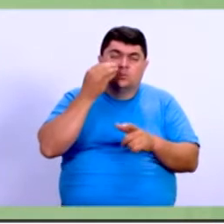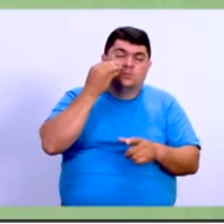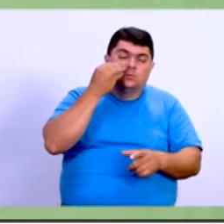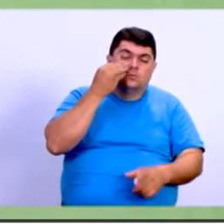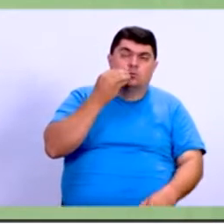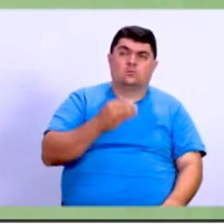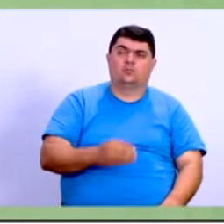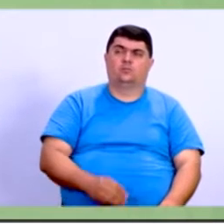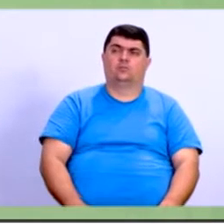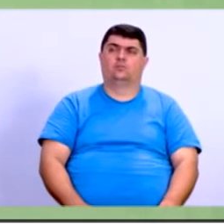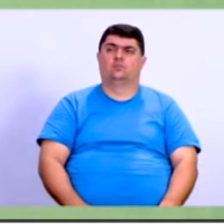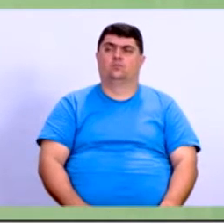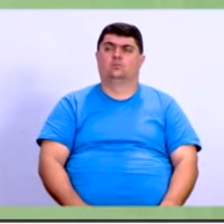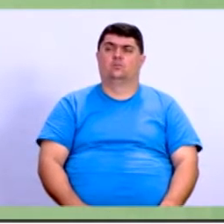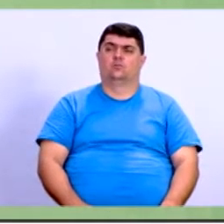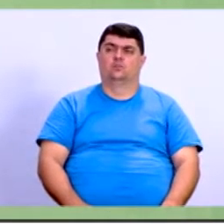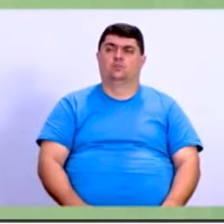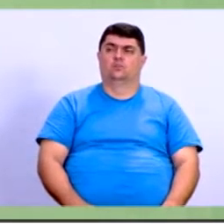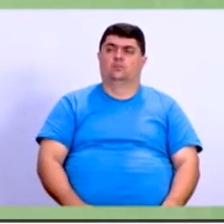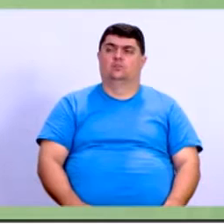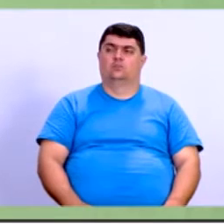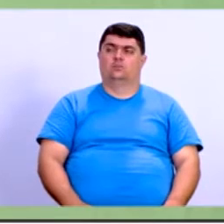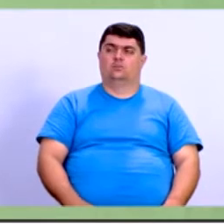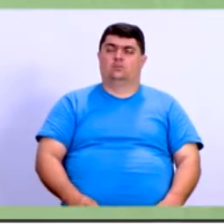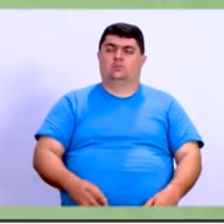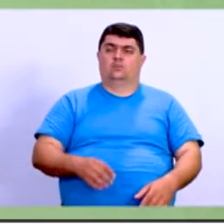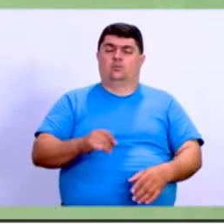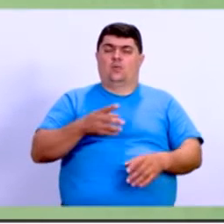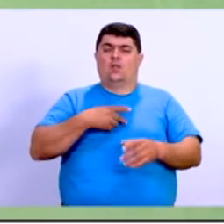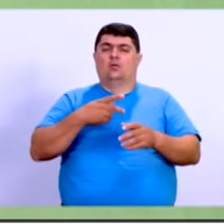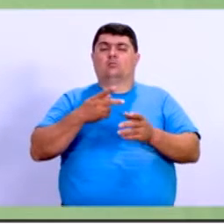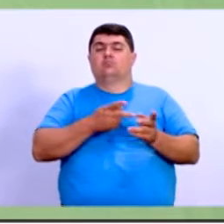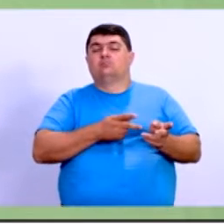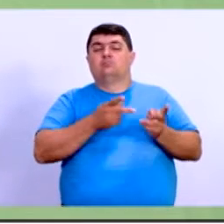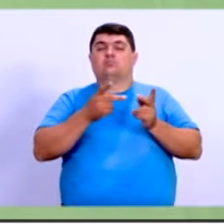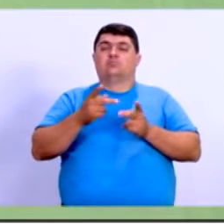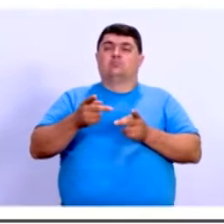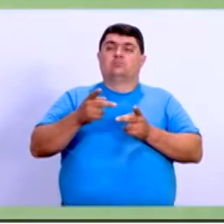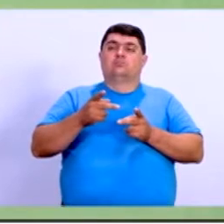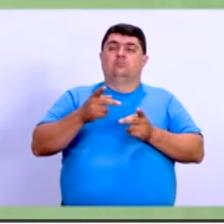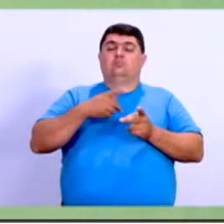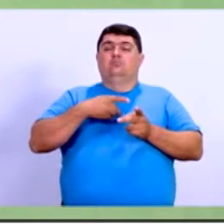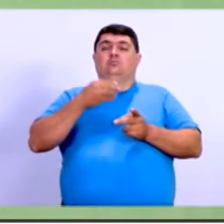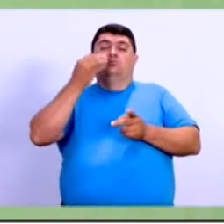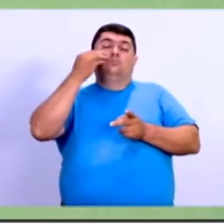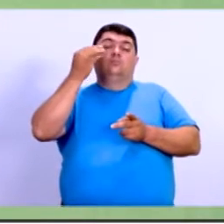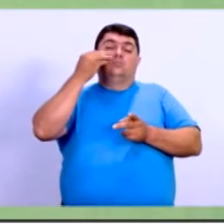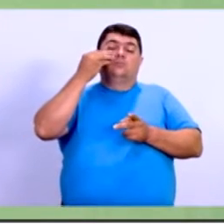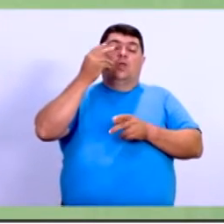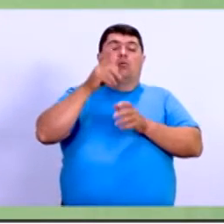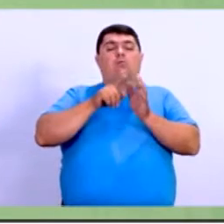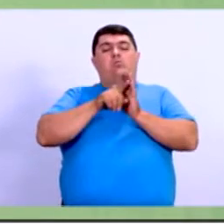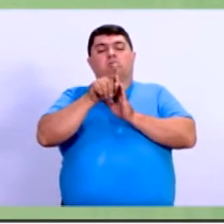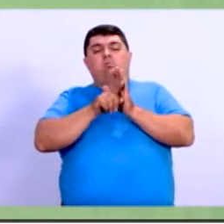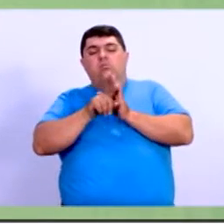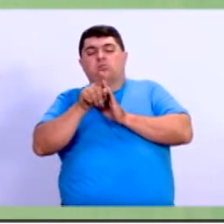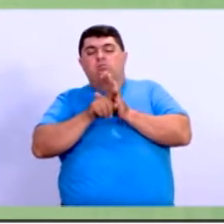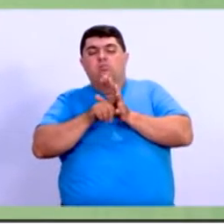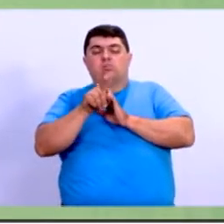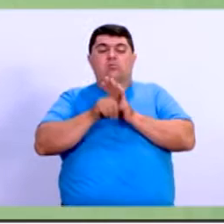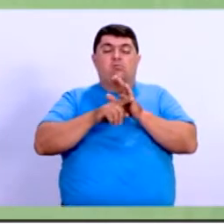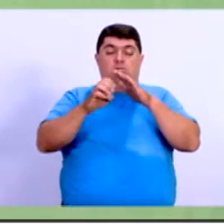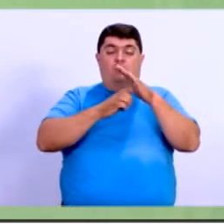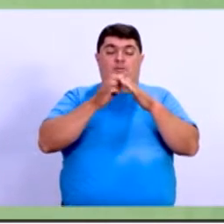cliente, né? Quando a gente faz essa visita aqui, a gente faz a investigação